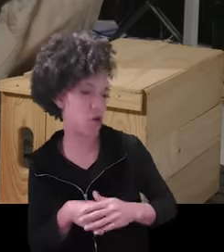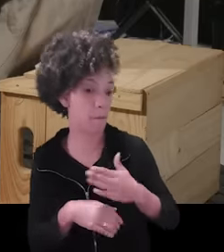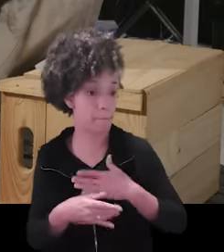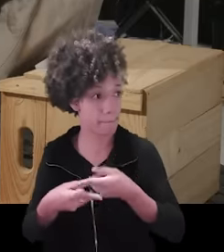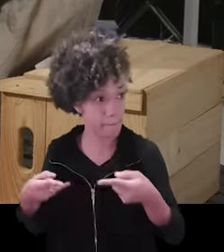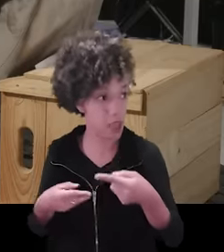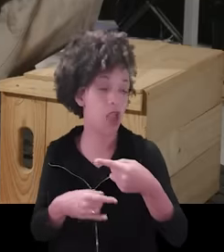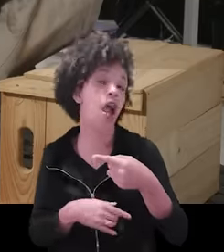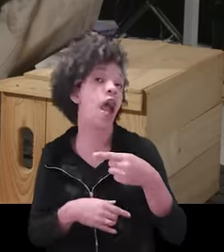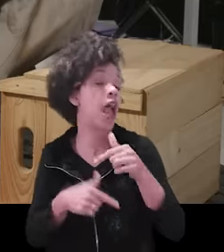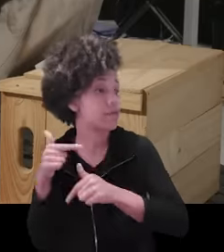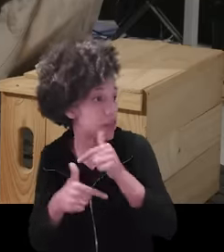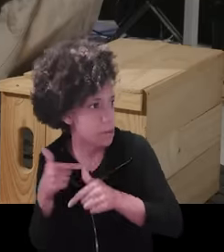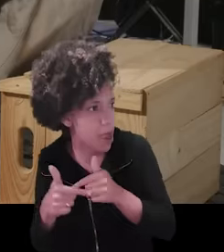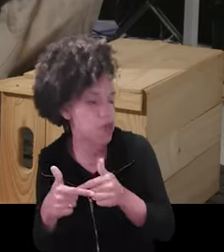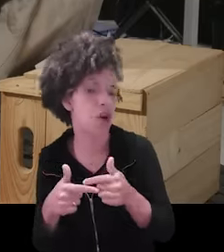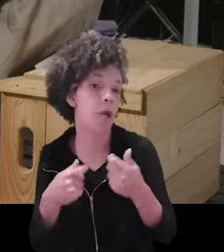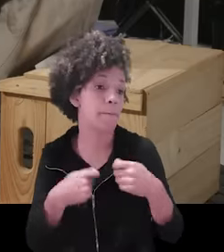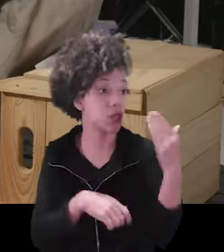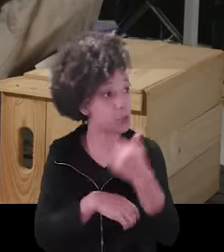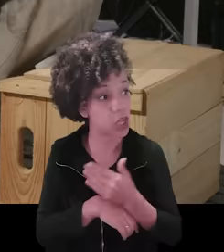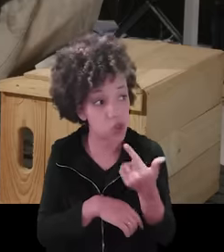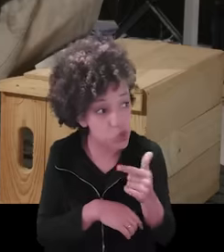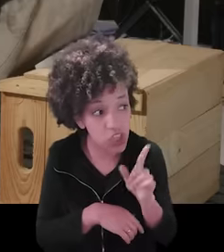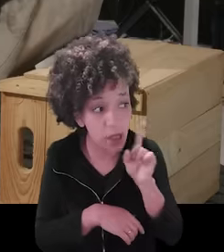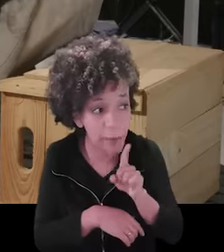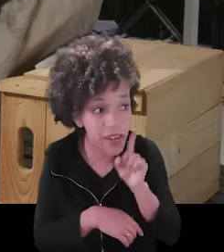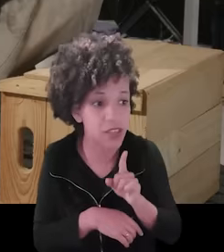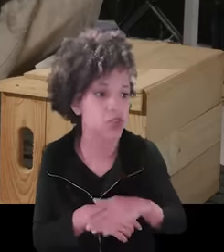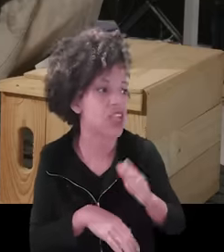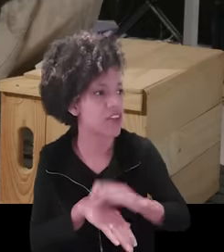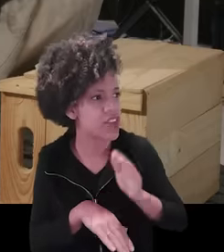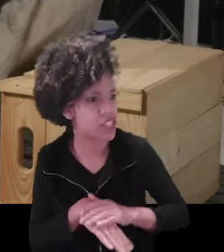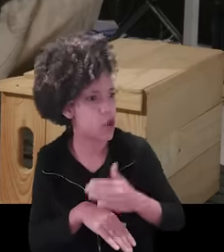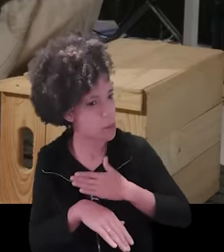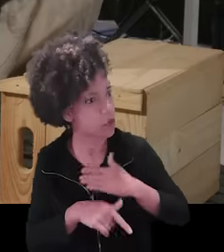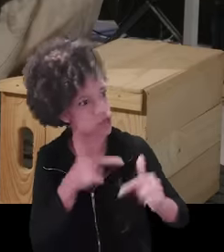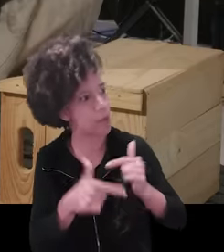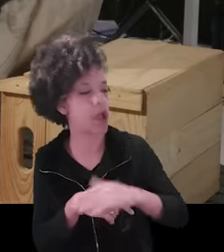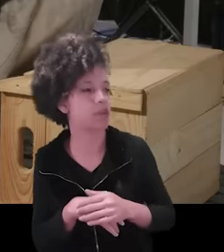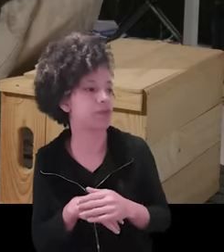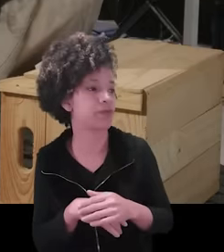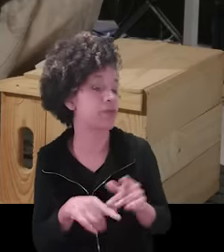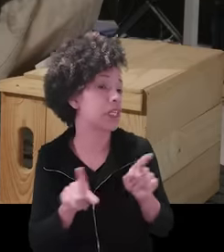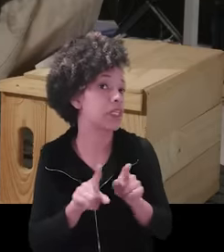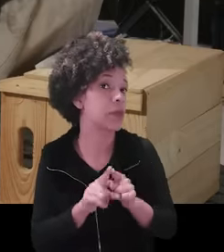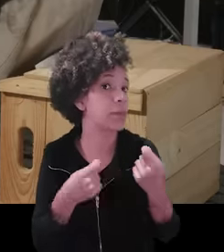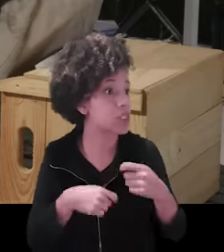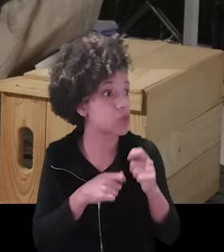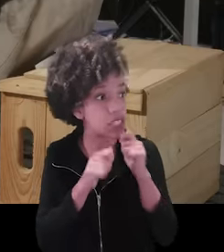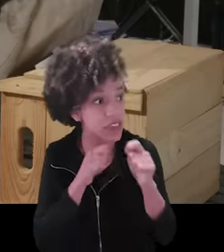meu visto eb3 que é de trabalho ele teve que comprovar que não tinha americano que ia fazer o que eu fazia tanto que assim